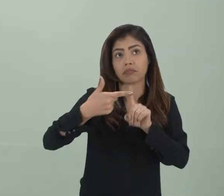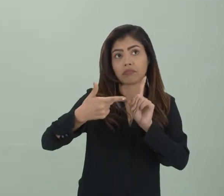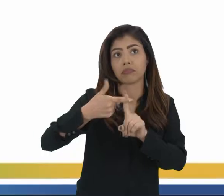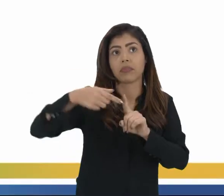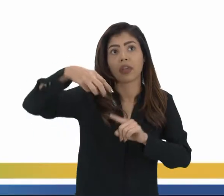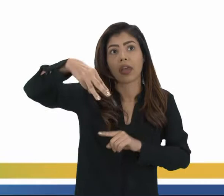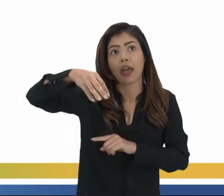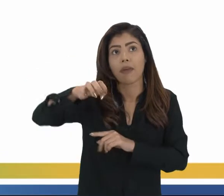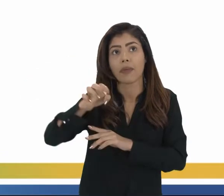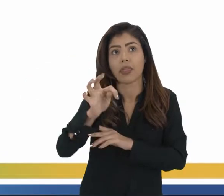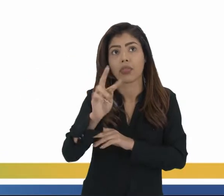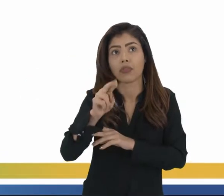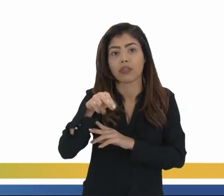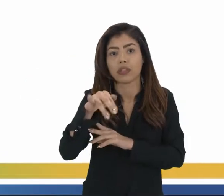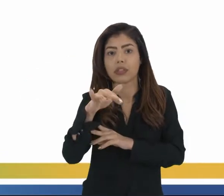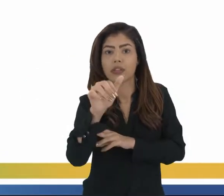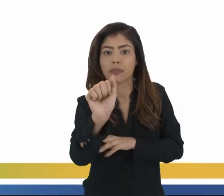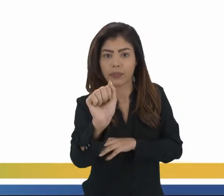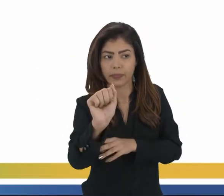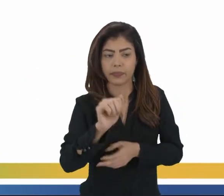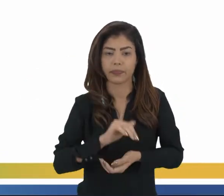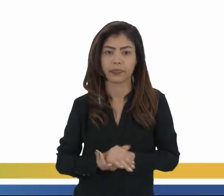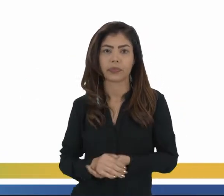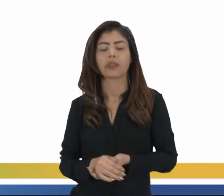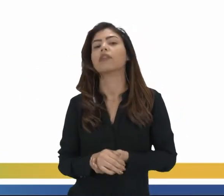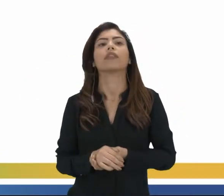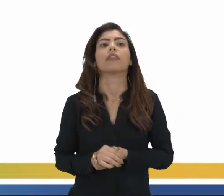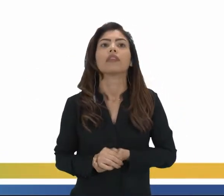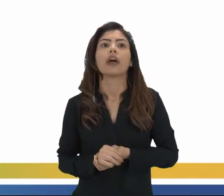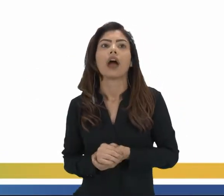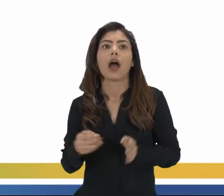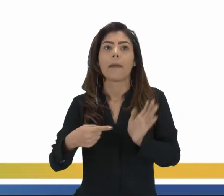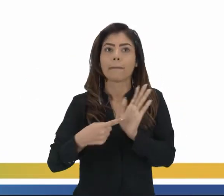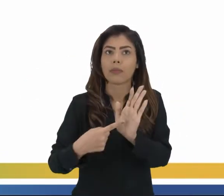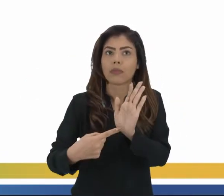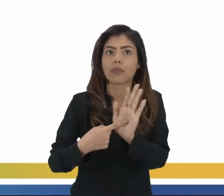la metonímia, figura que